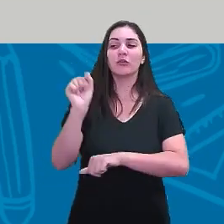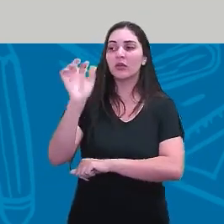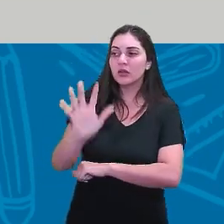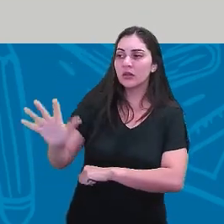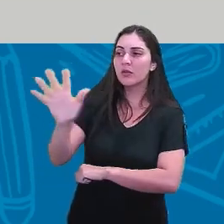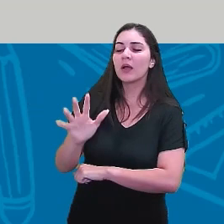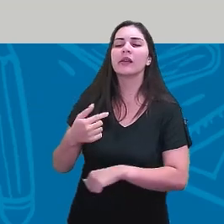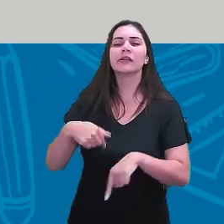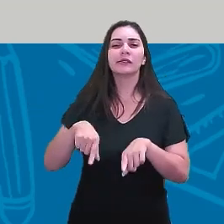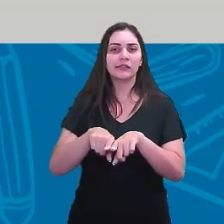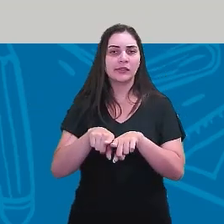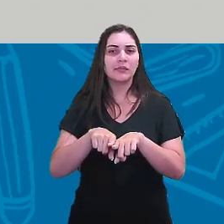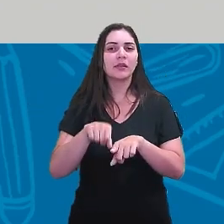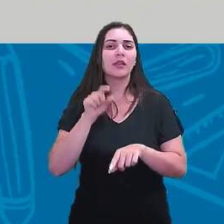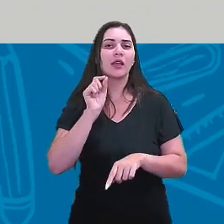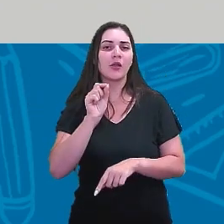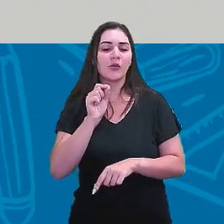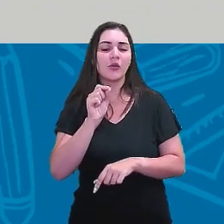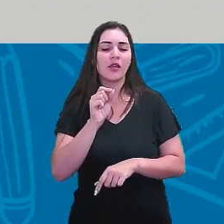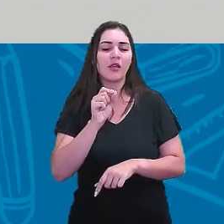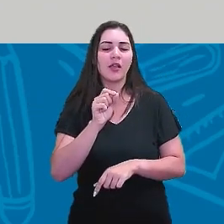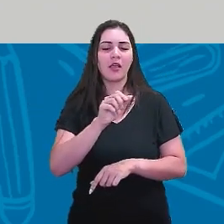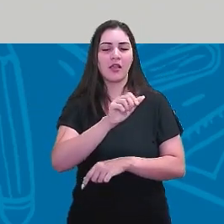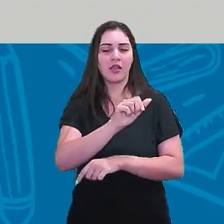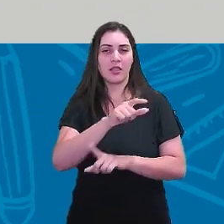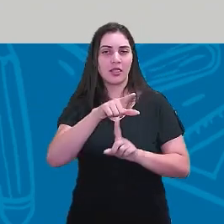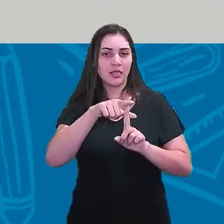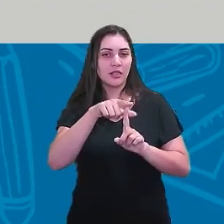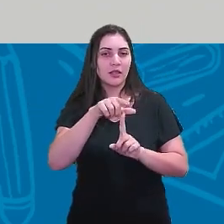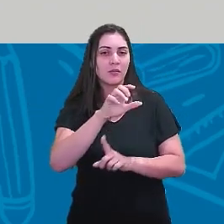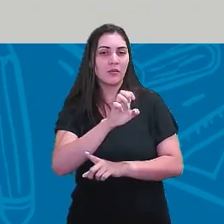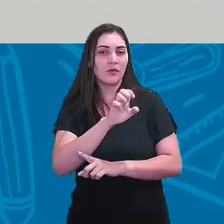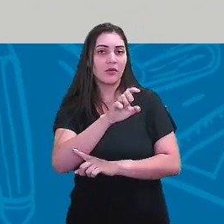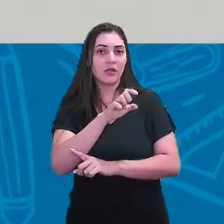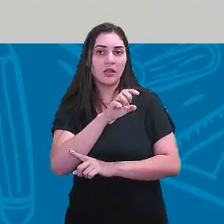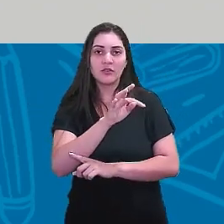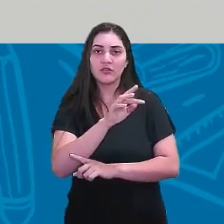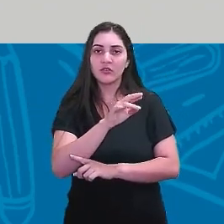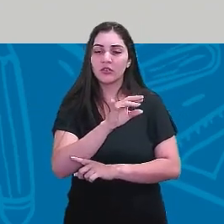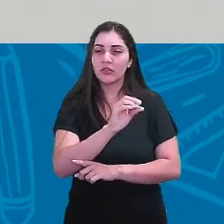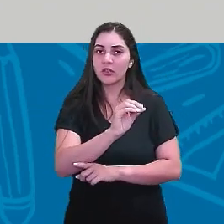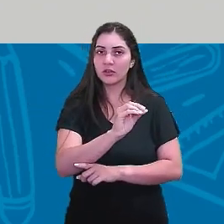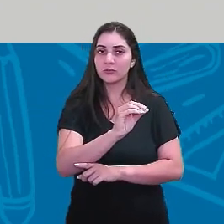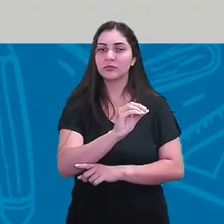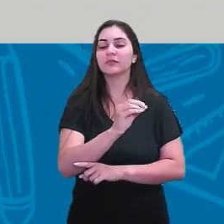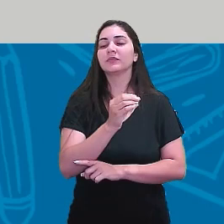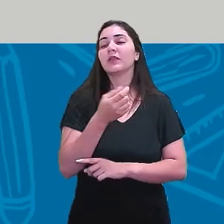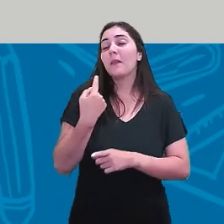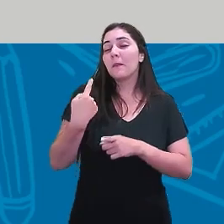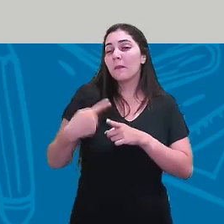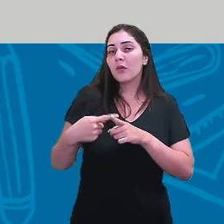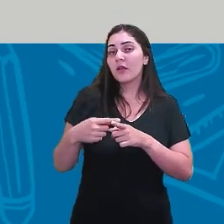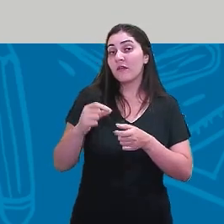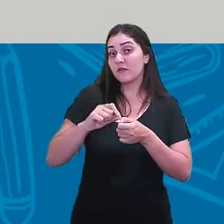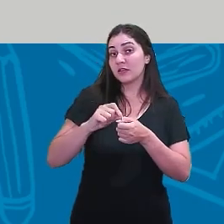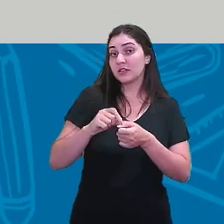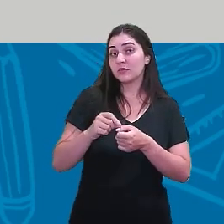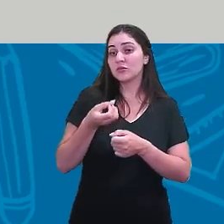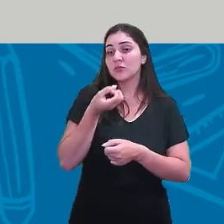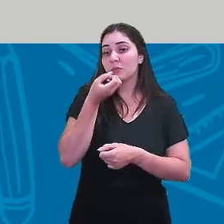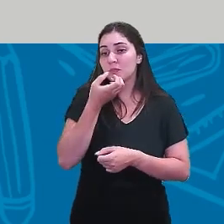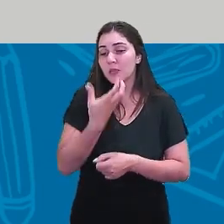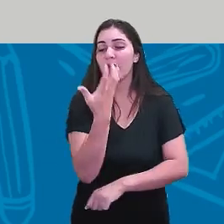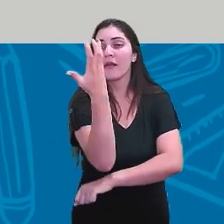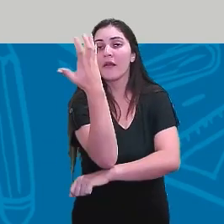agente externo. E vamos chamar de esculpidores, porque a gente faz o bem para a natureza, né? Onde muitas